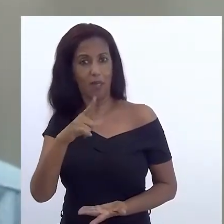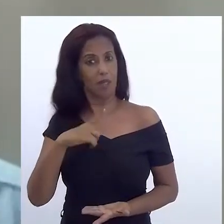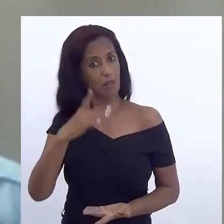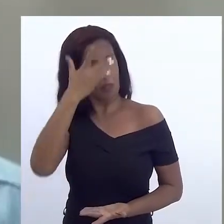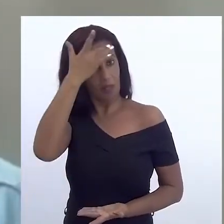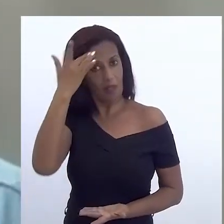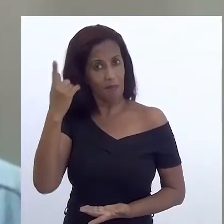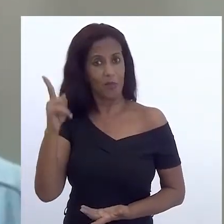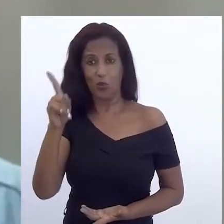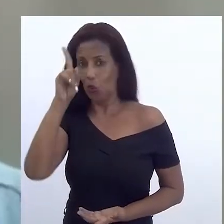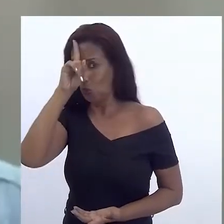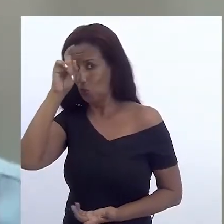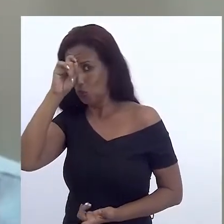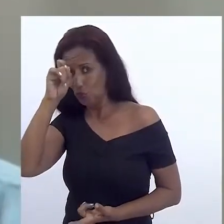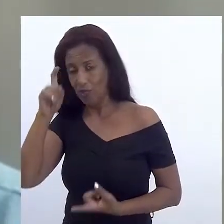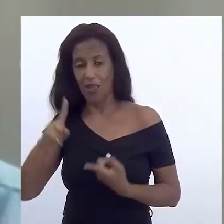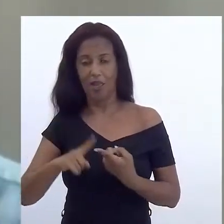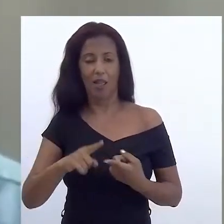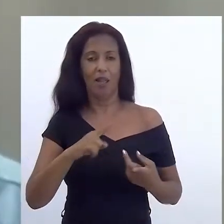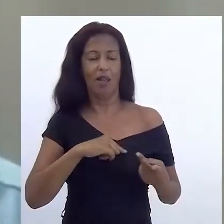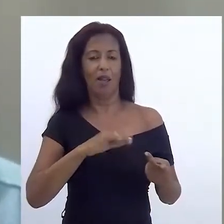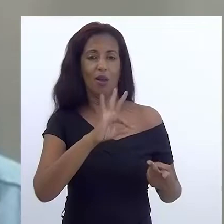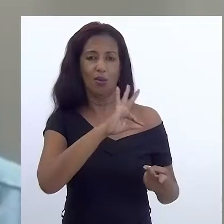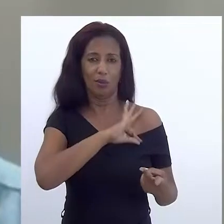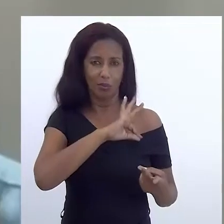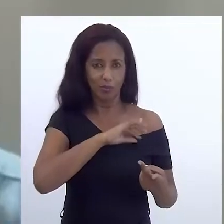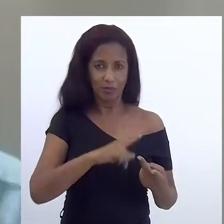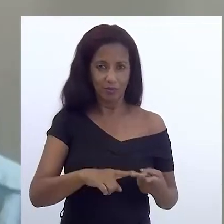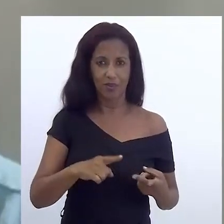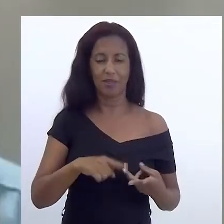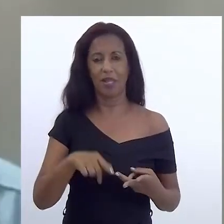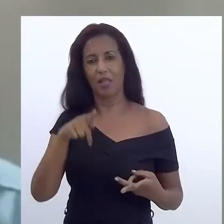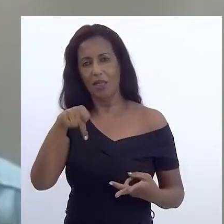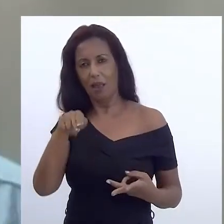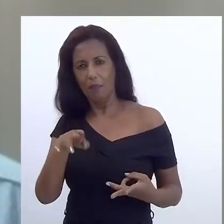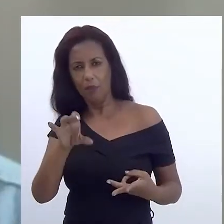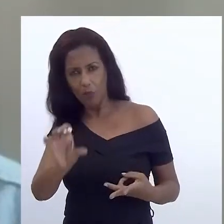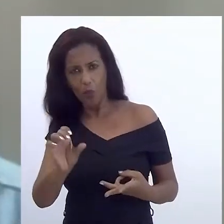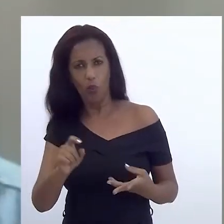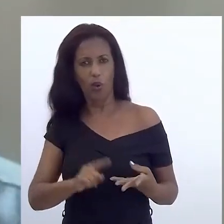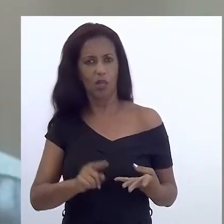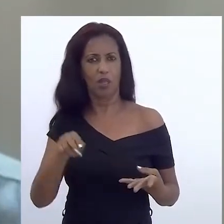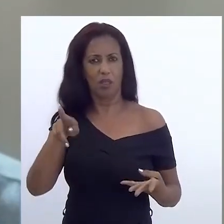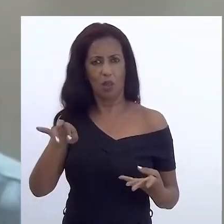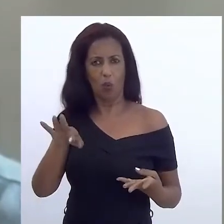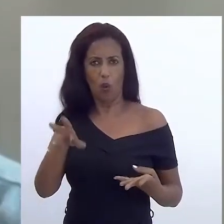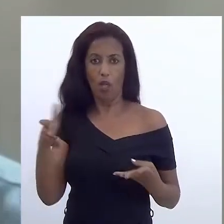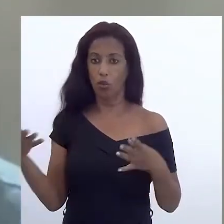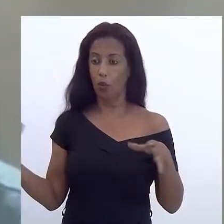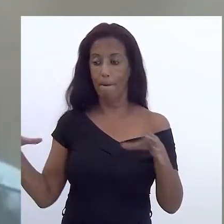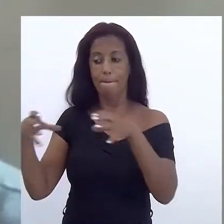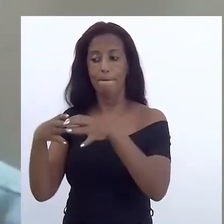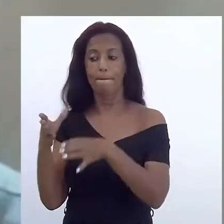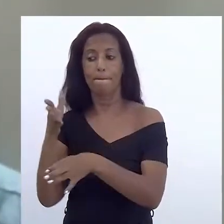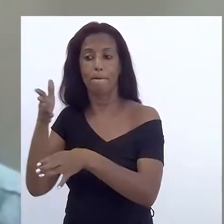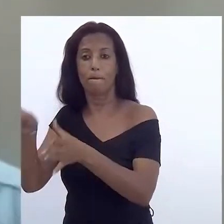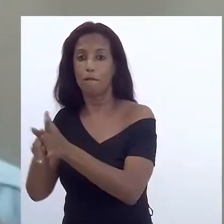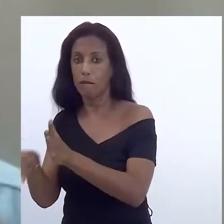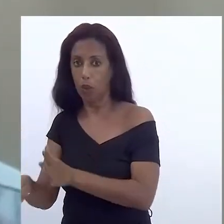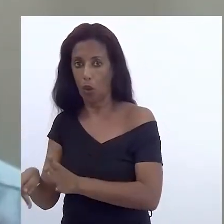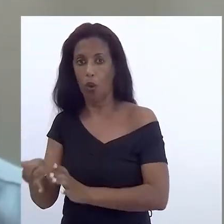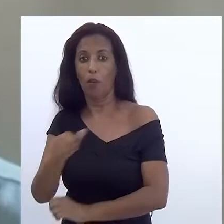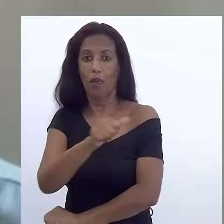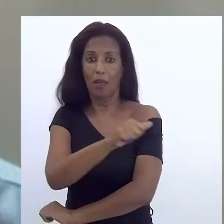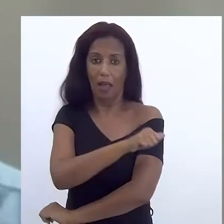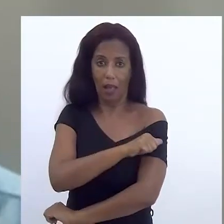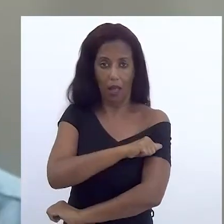Guarda Municipal, da própria UERJ, da PUC. Então, ele não é restrito à UERJ, ele é aberto a alunos e profissionais de outras instituições também,